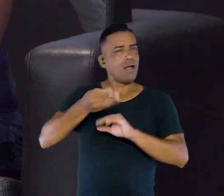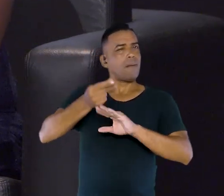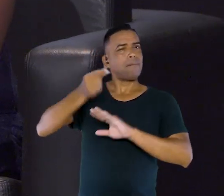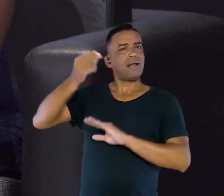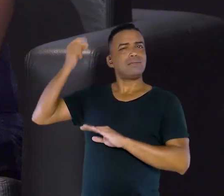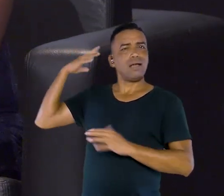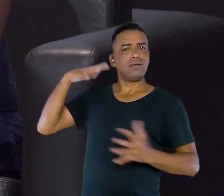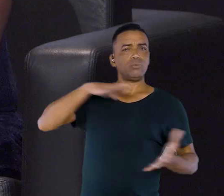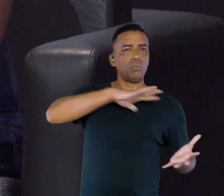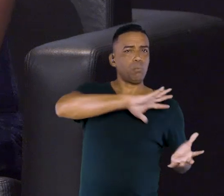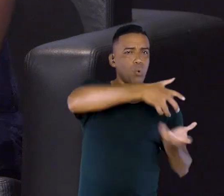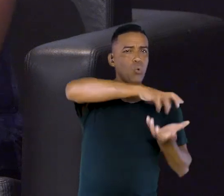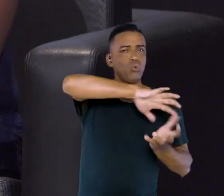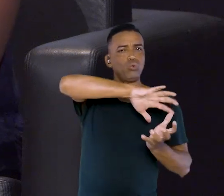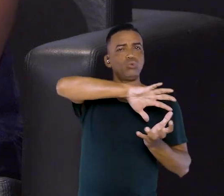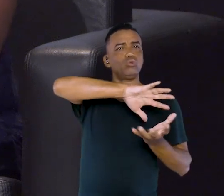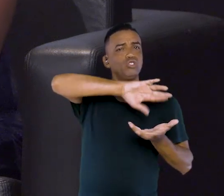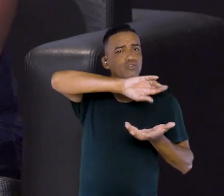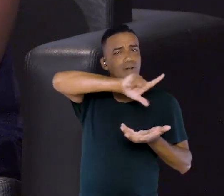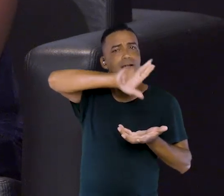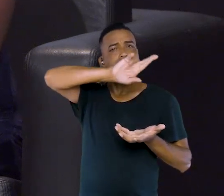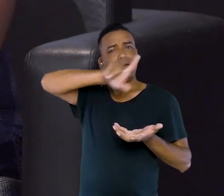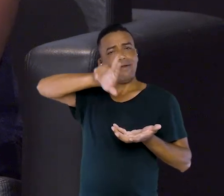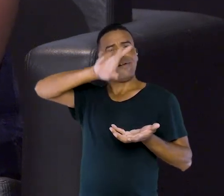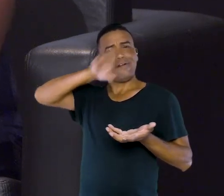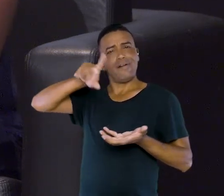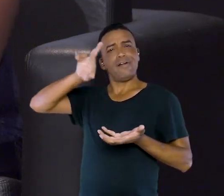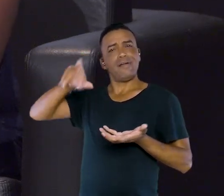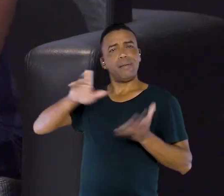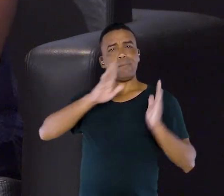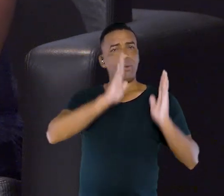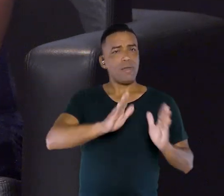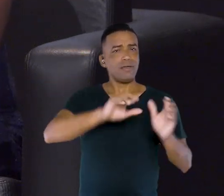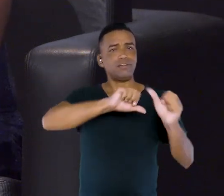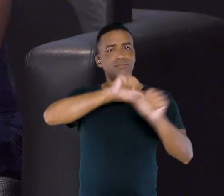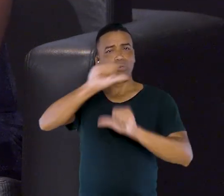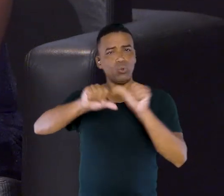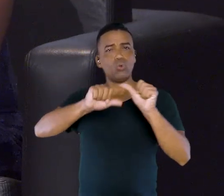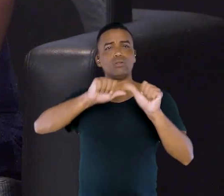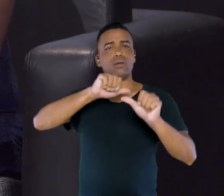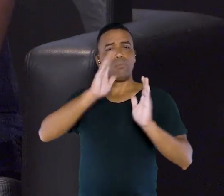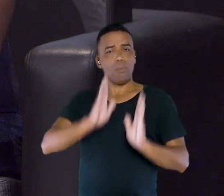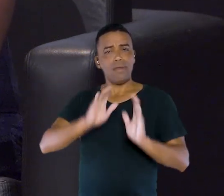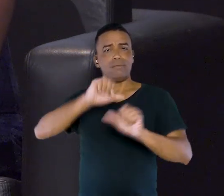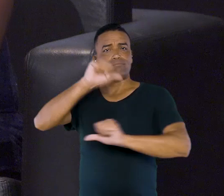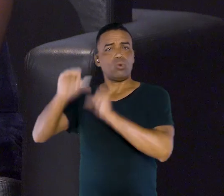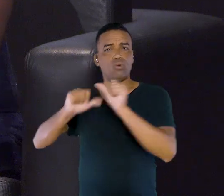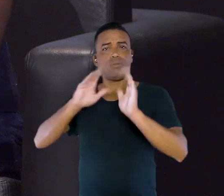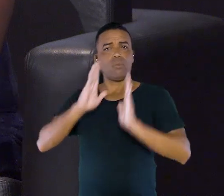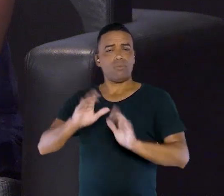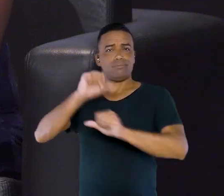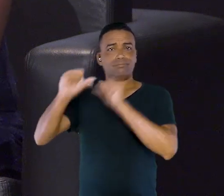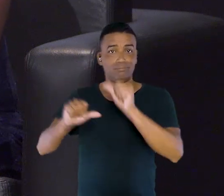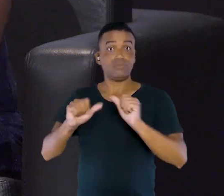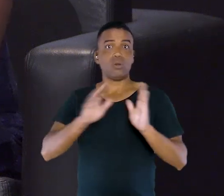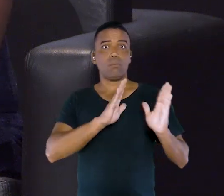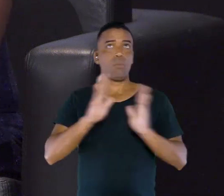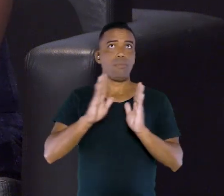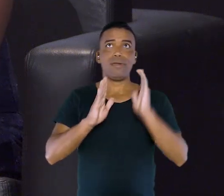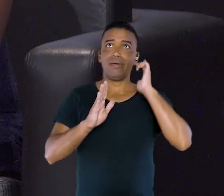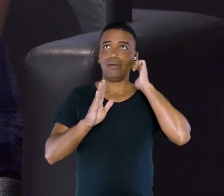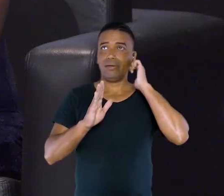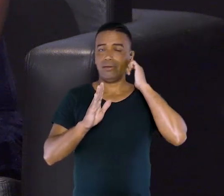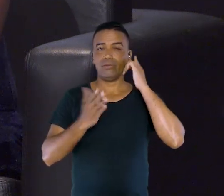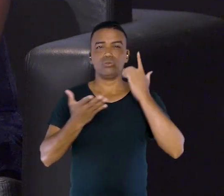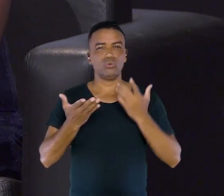outros mundos no mesmo lugar, mas em momentos diferentes, né? E quando era a época